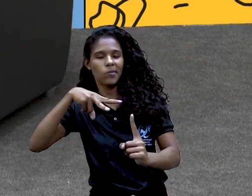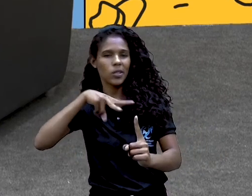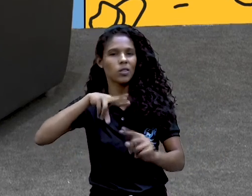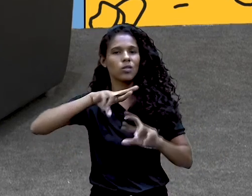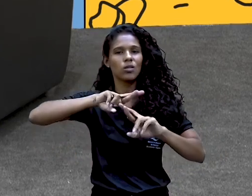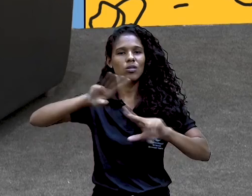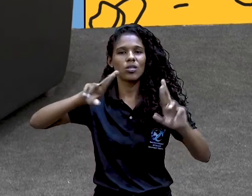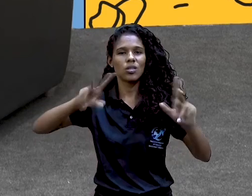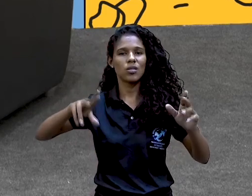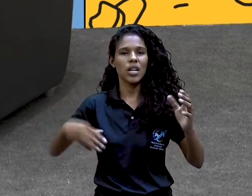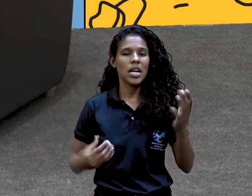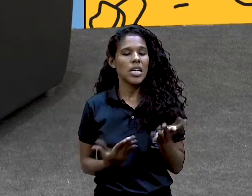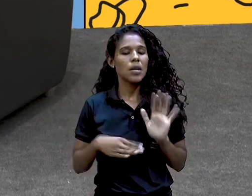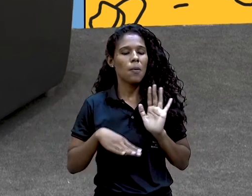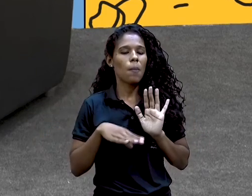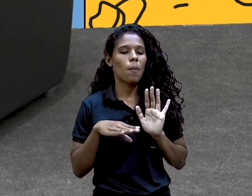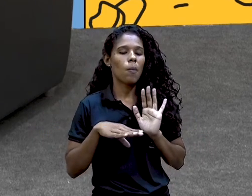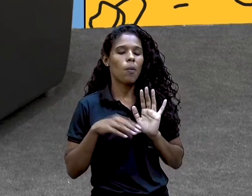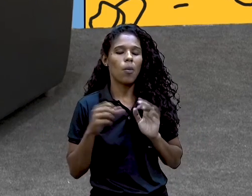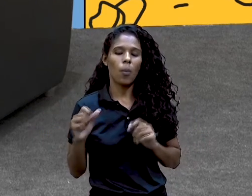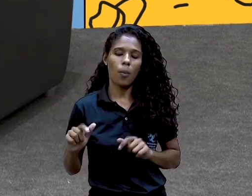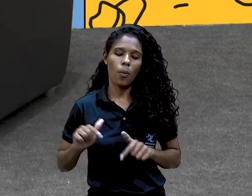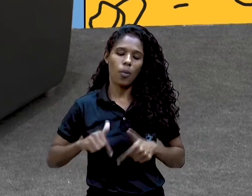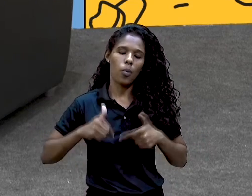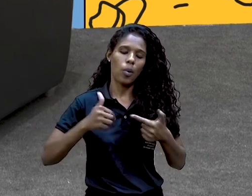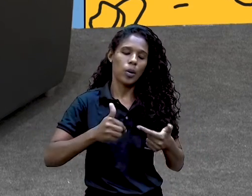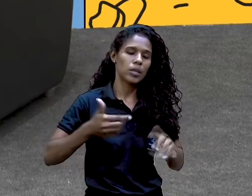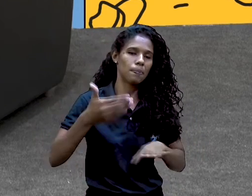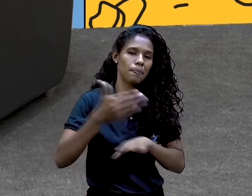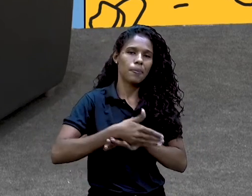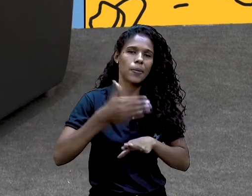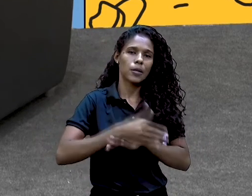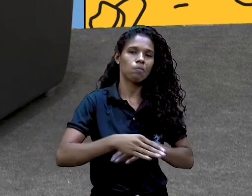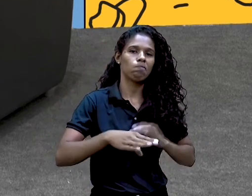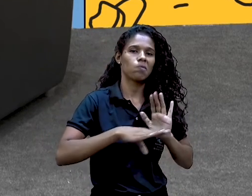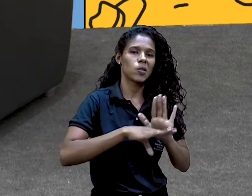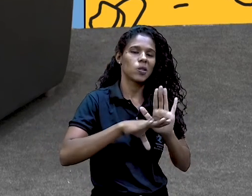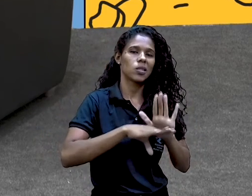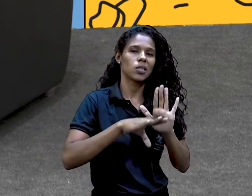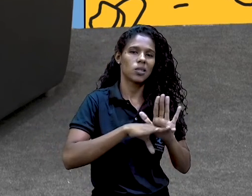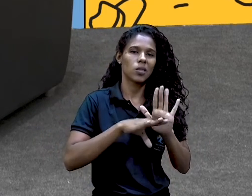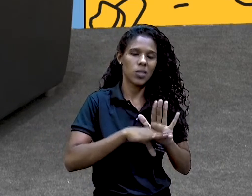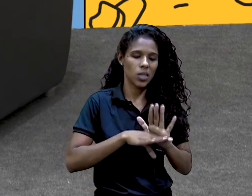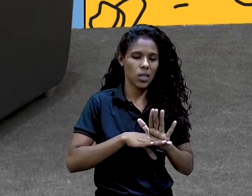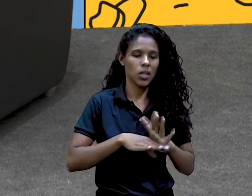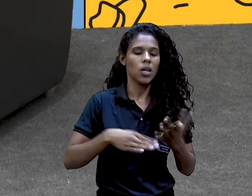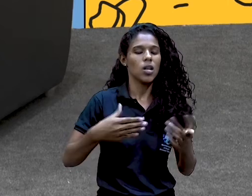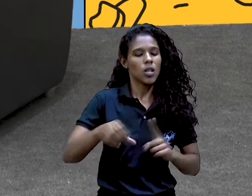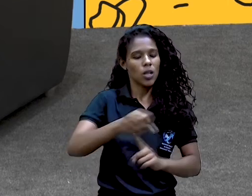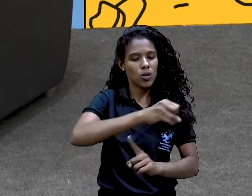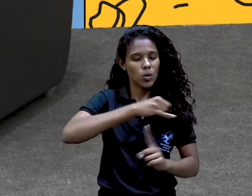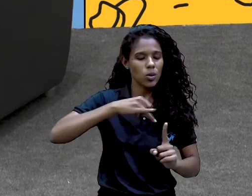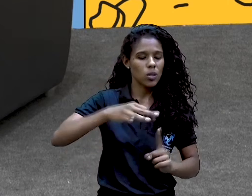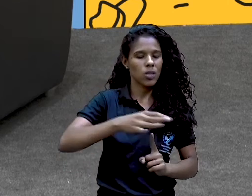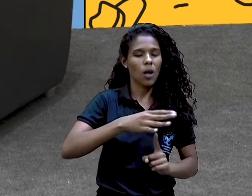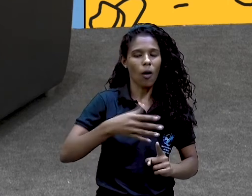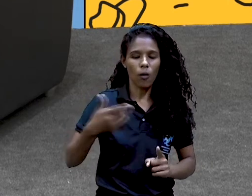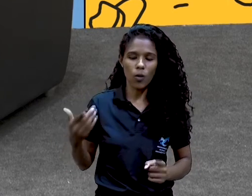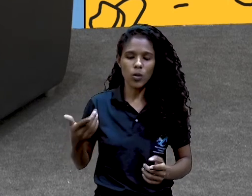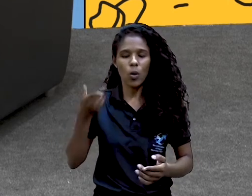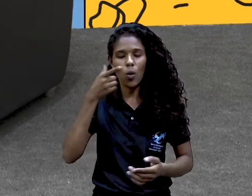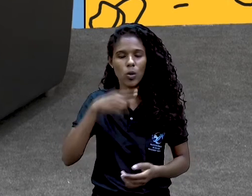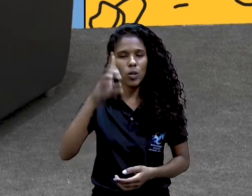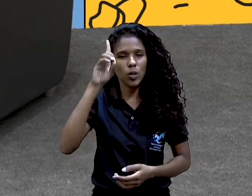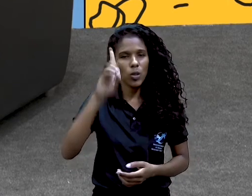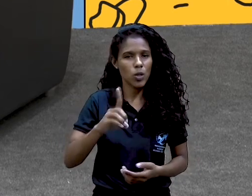sociedade que ela quer muito mais. Ela quer que você tenha uma participação, que você tenha voz, que você saiba lutar pelos seus direitos, que